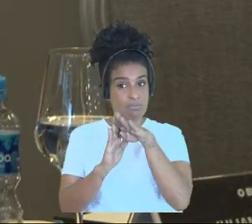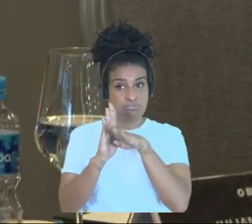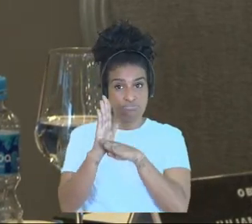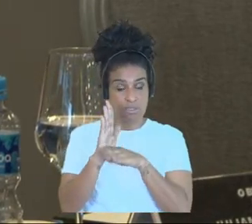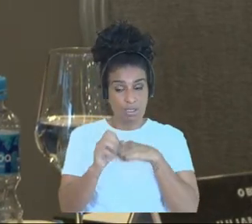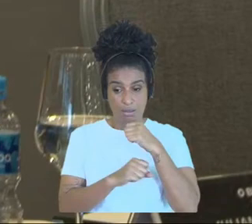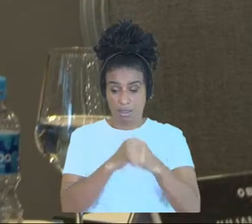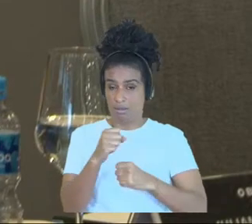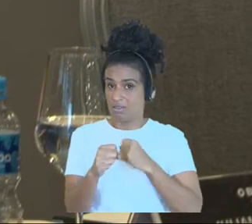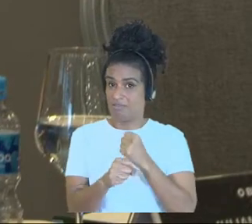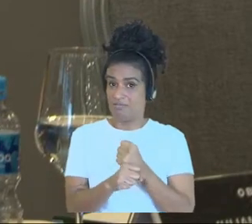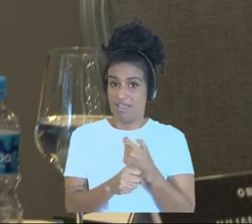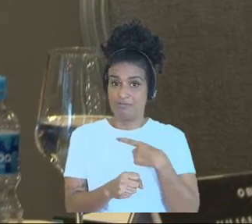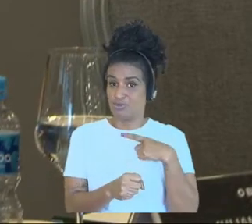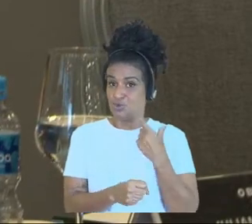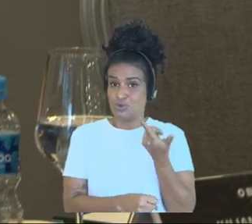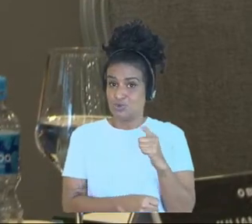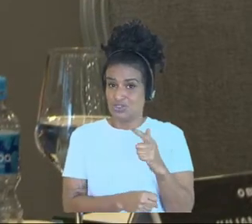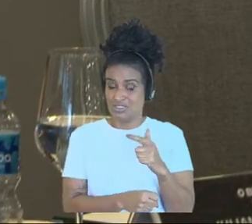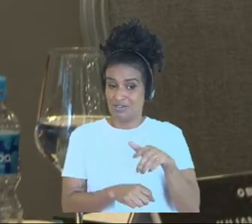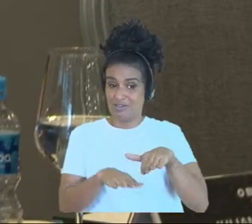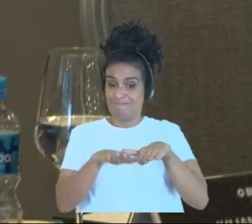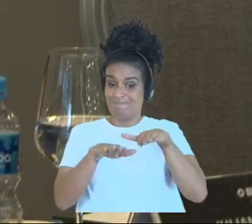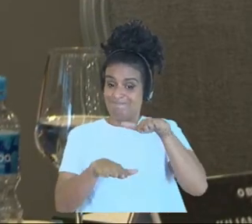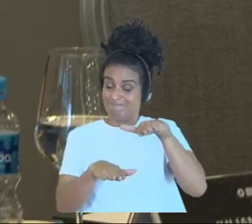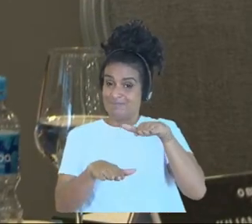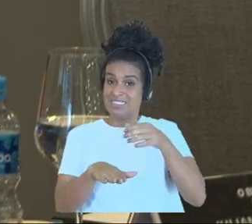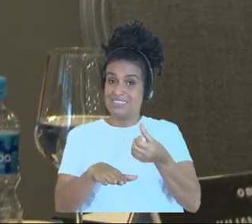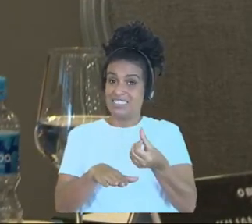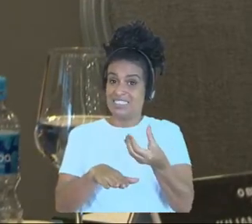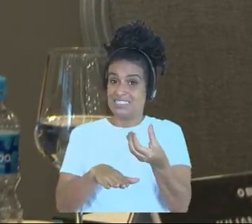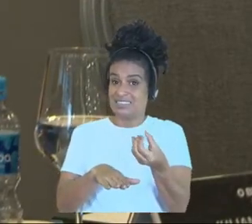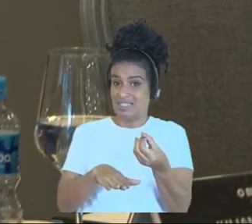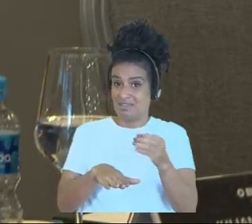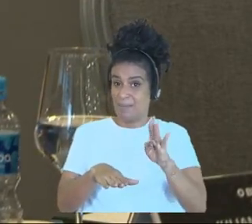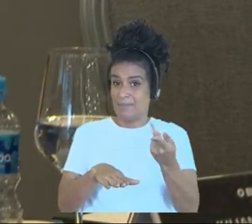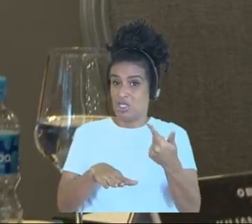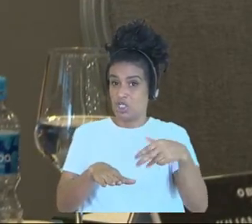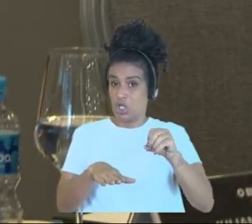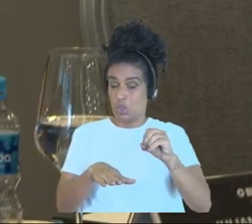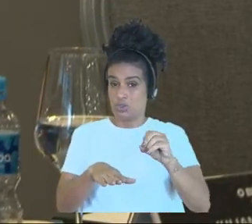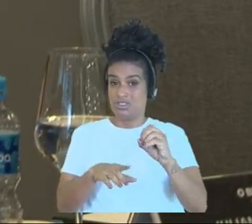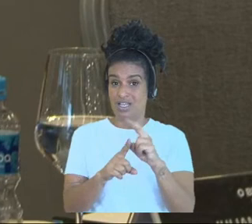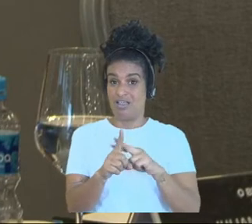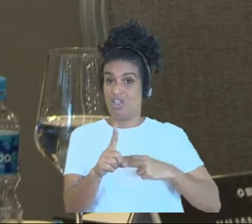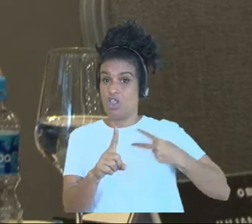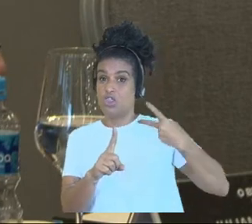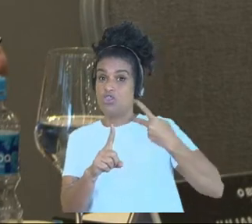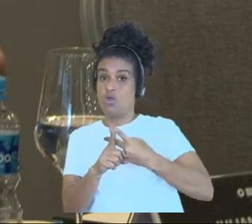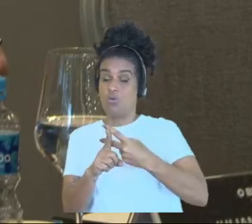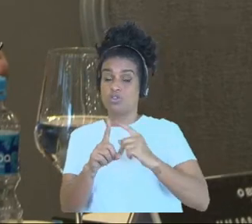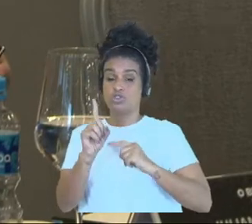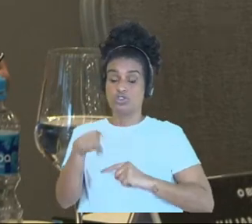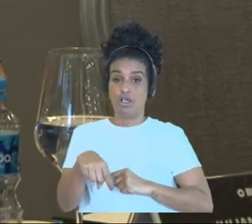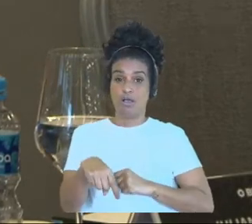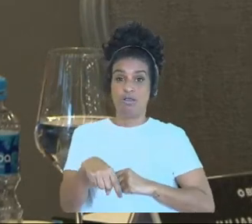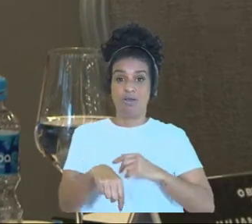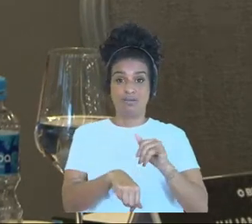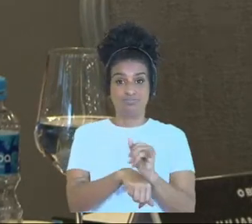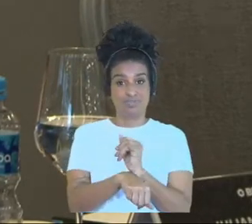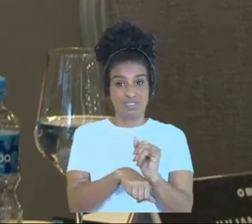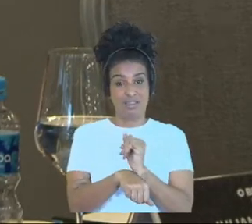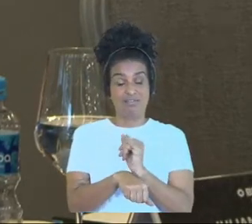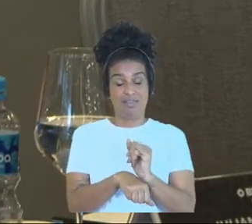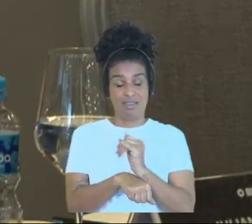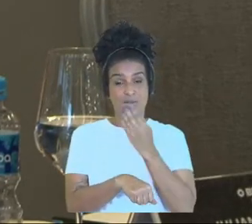déficit previsto para o ano que vem, ou seja, o desequilíbrio era de 60 bilhões, a gente já tem praticamente o dobro só com essa medida. Então, o